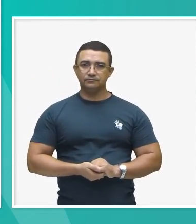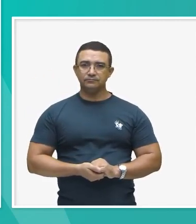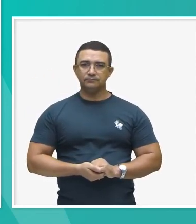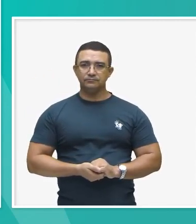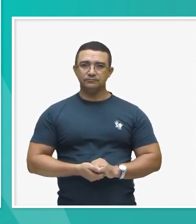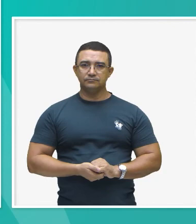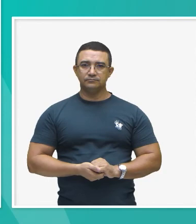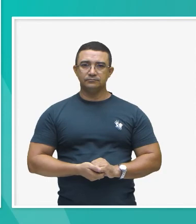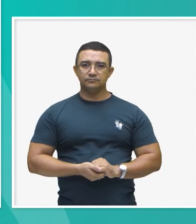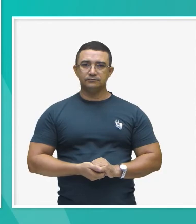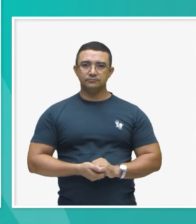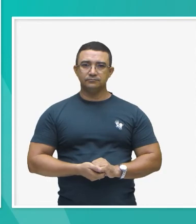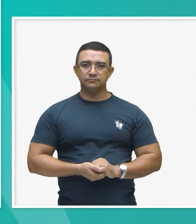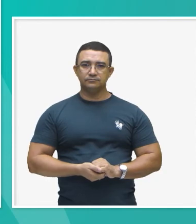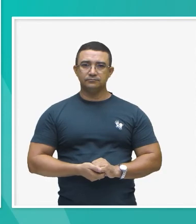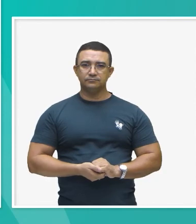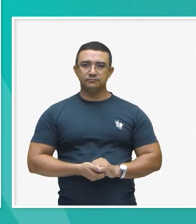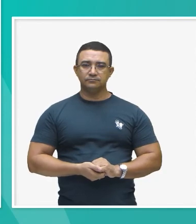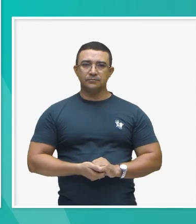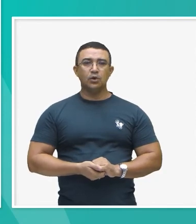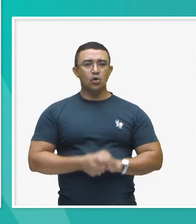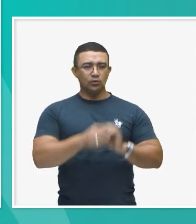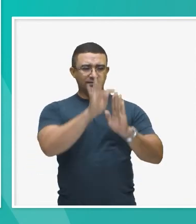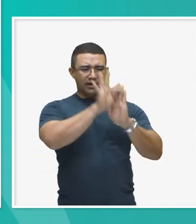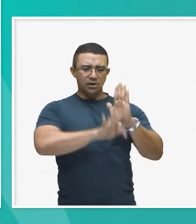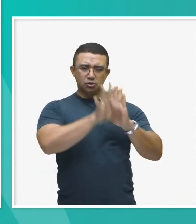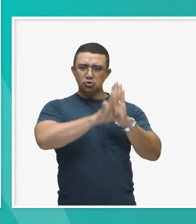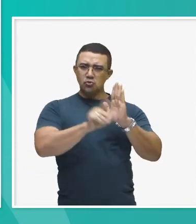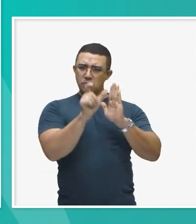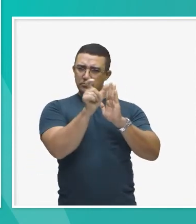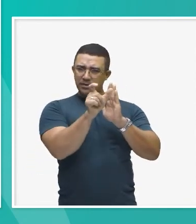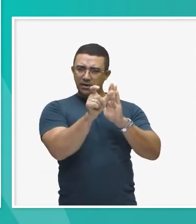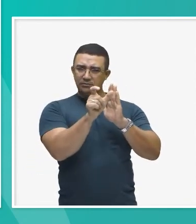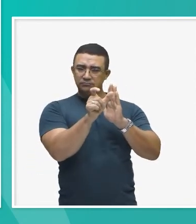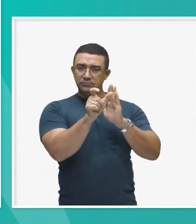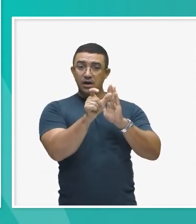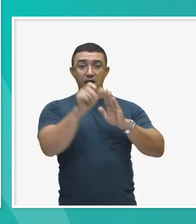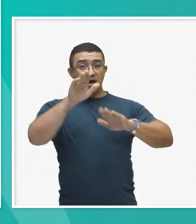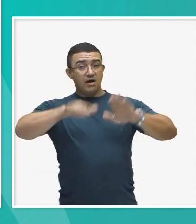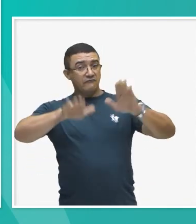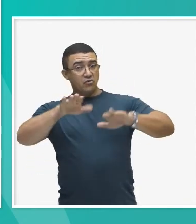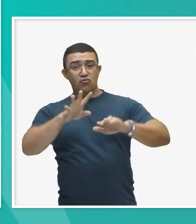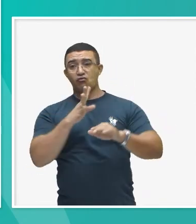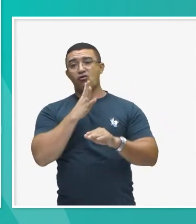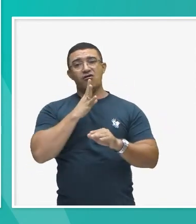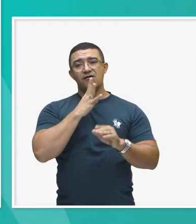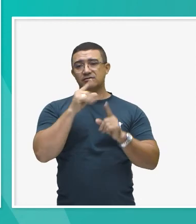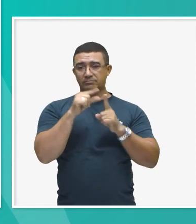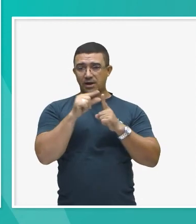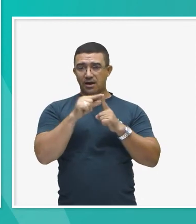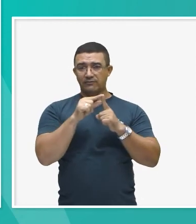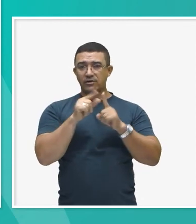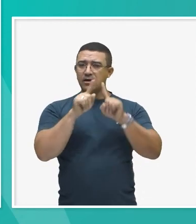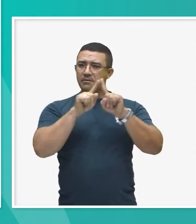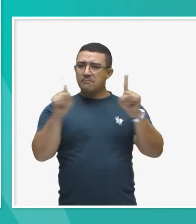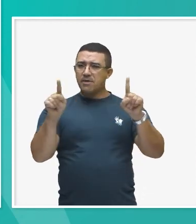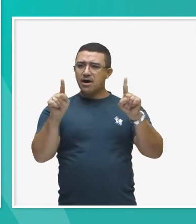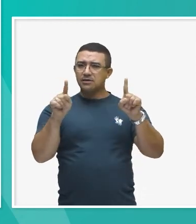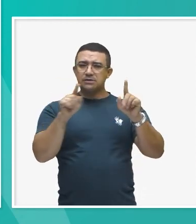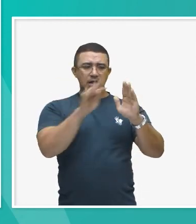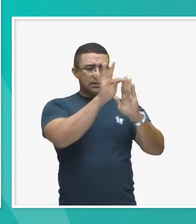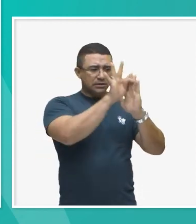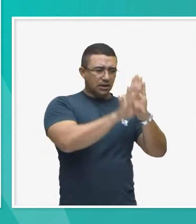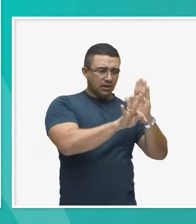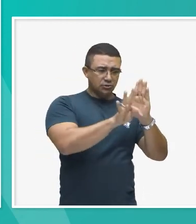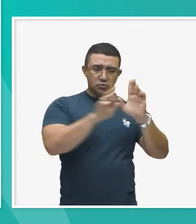Bom, com esse fragmento de texto, talvez você não conheça essas palavras, mas só por você